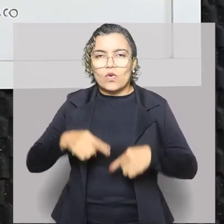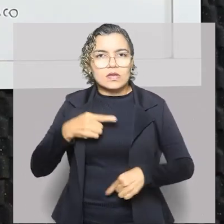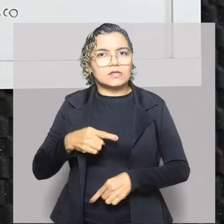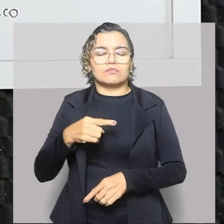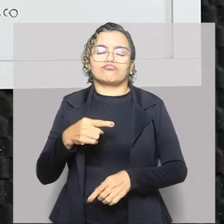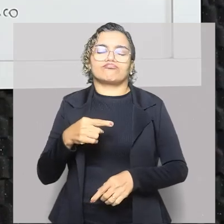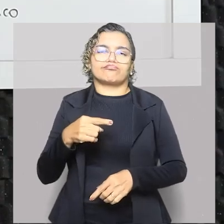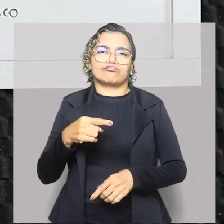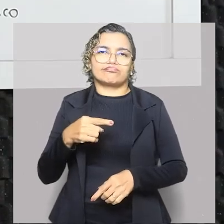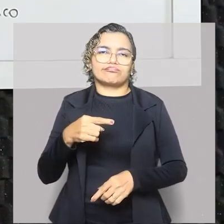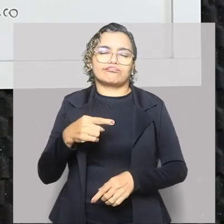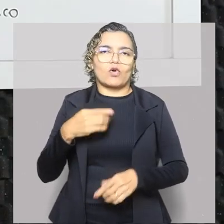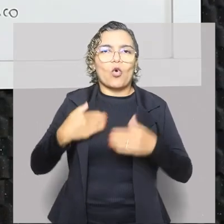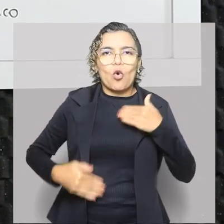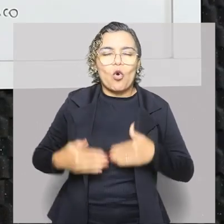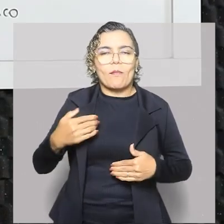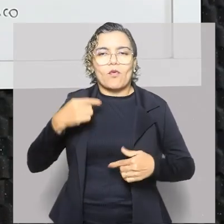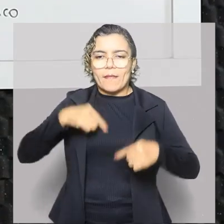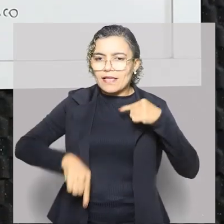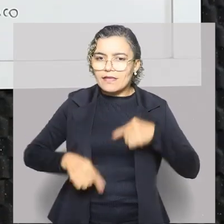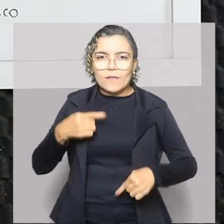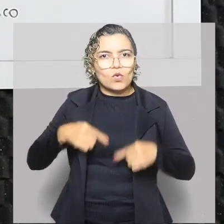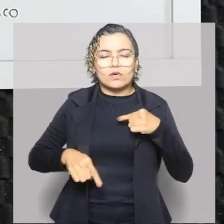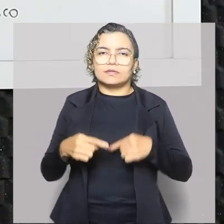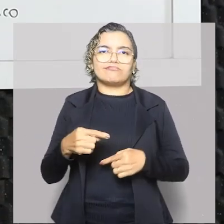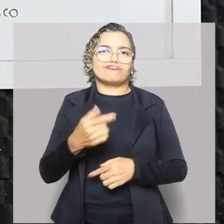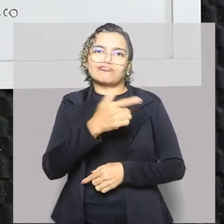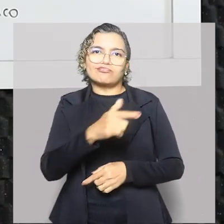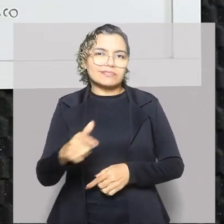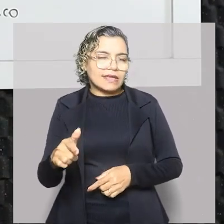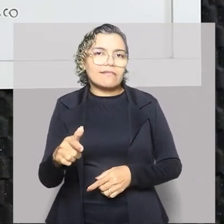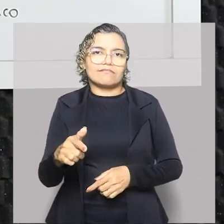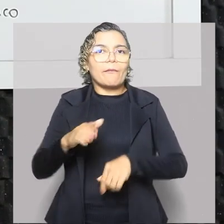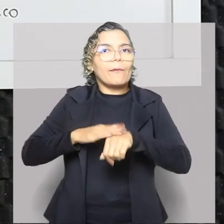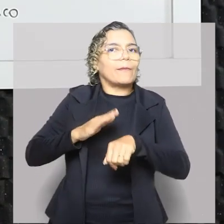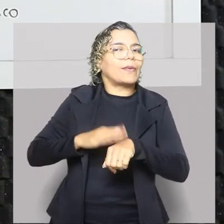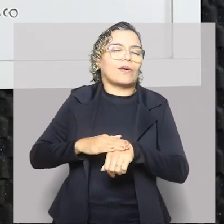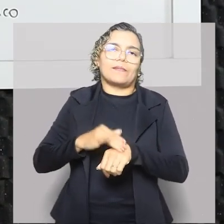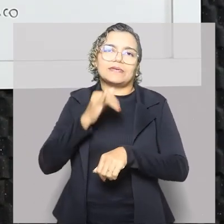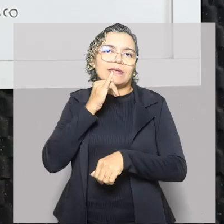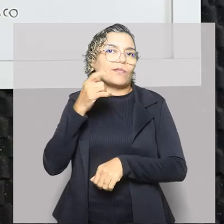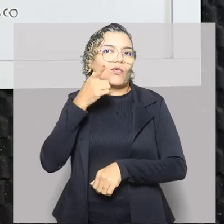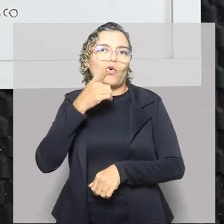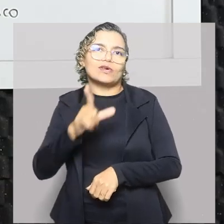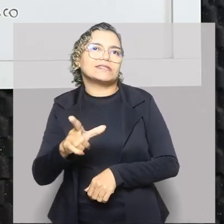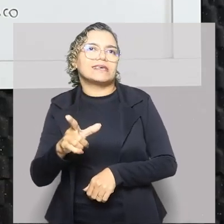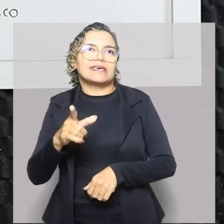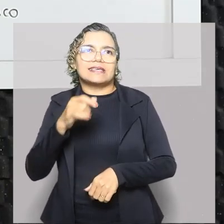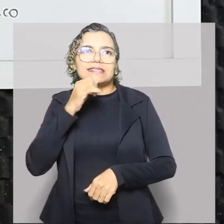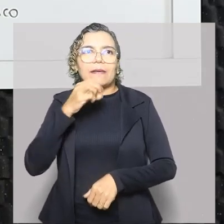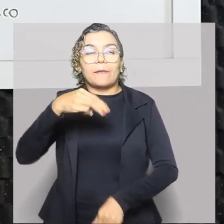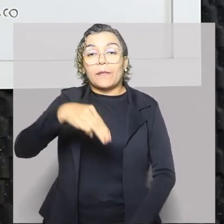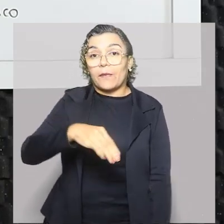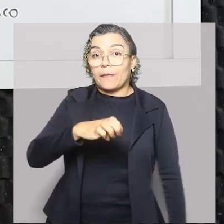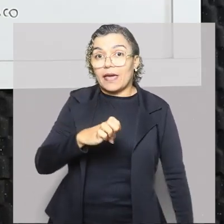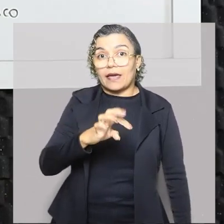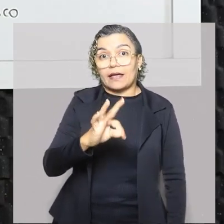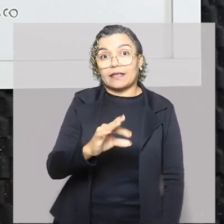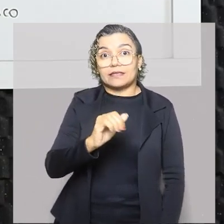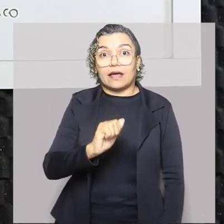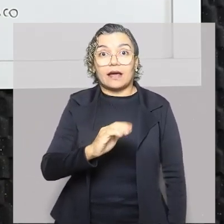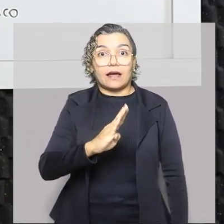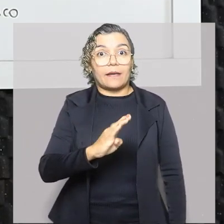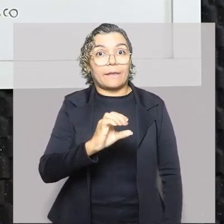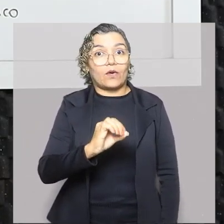conseguem ter ali, né, uma fonte de energia por si próprio. Eles não conseguem ter um metabolismo, se alimentar e se